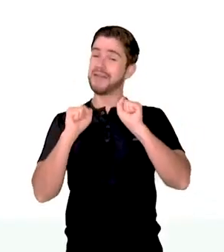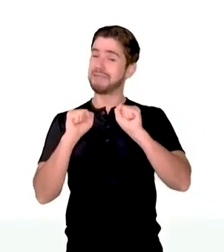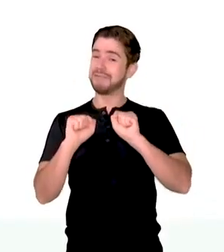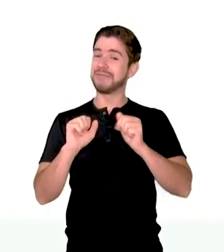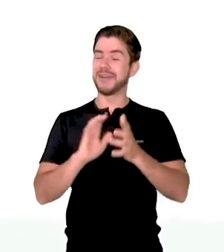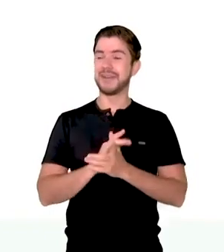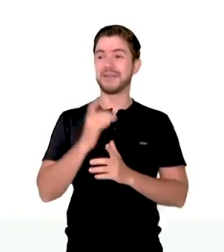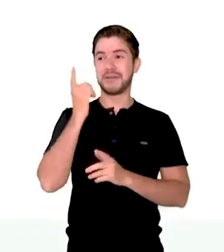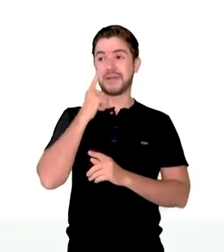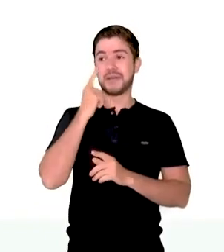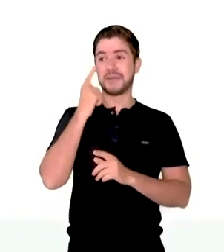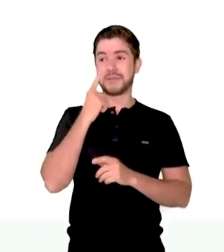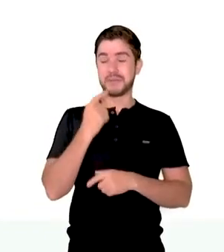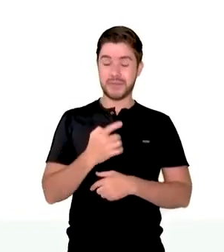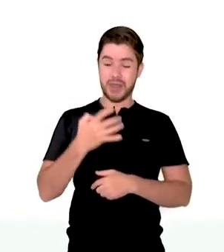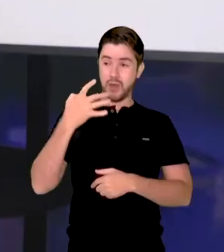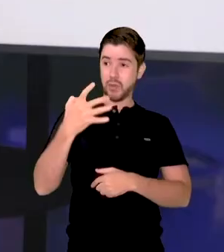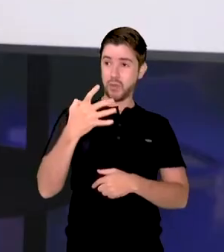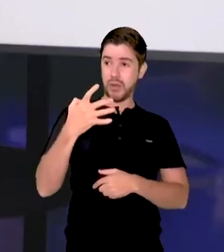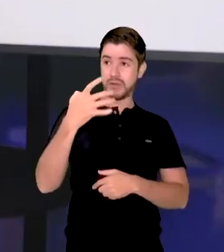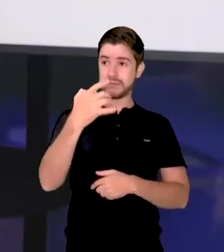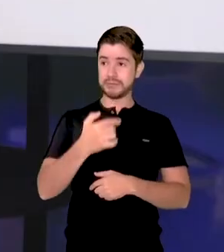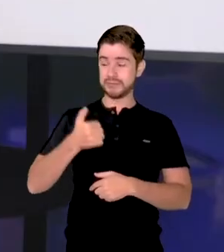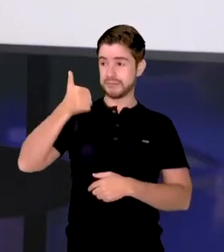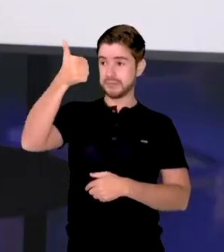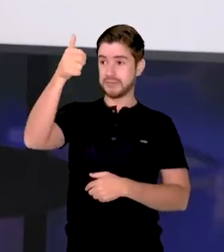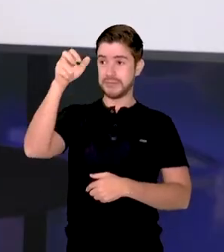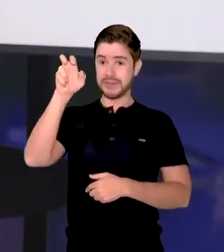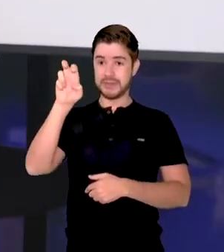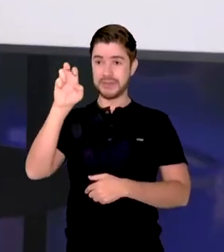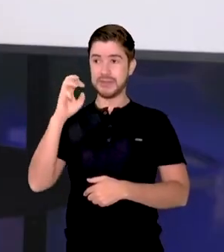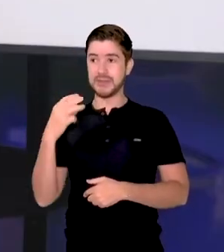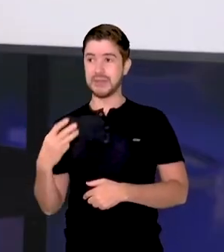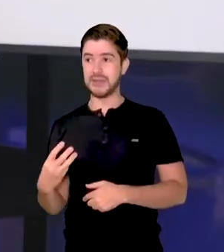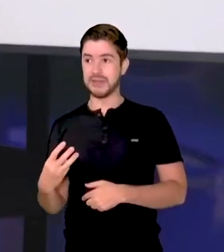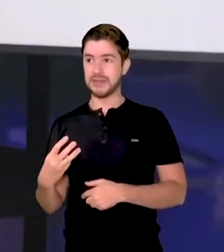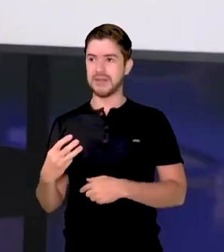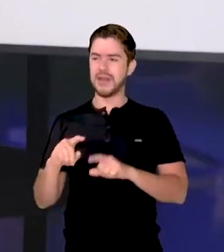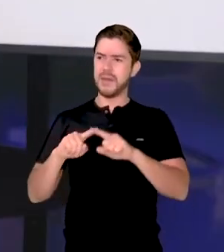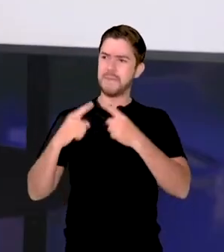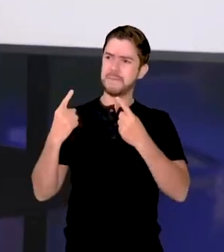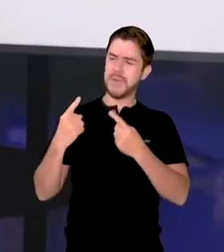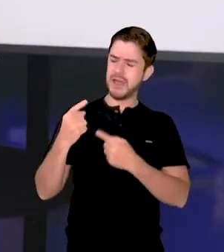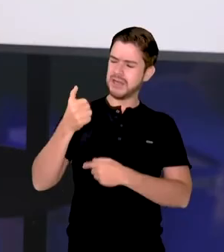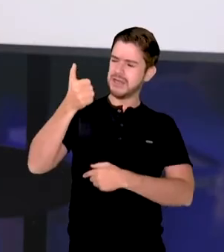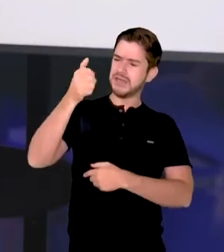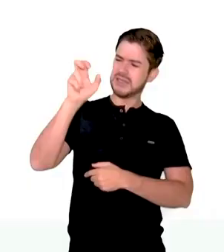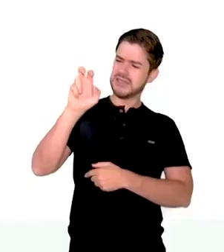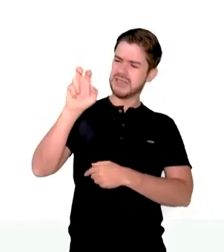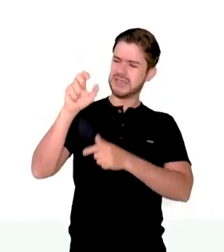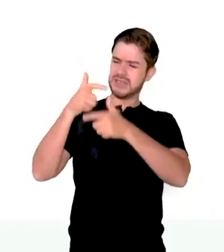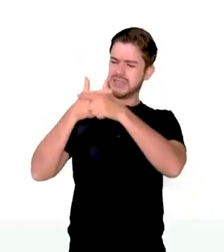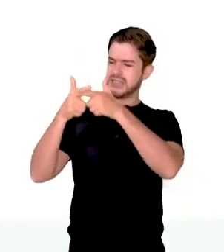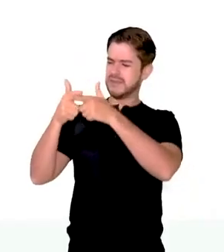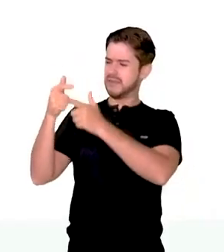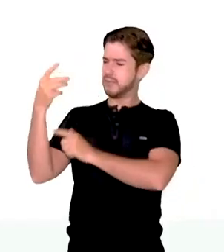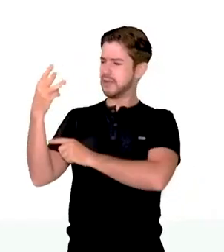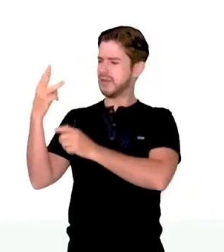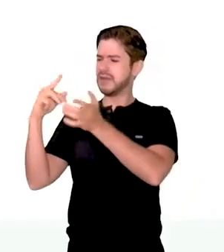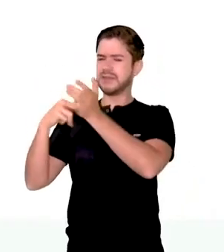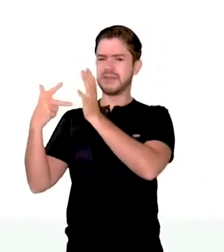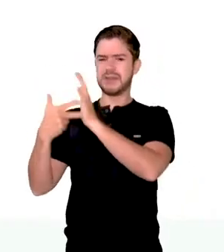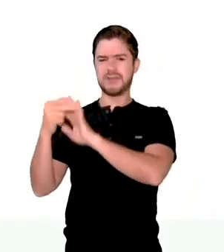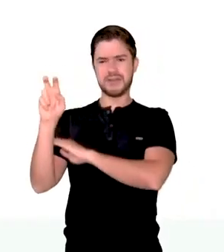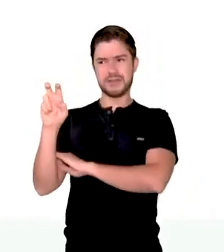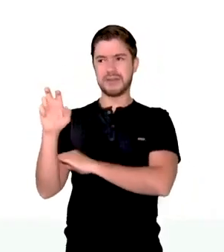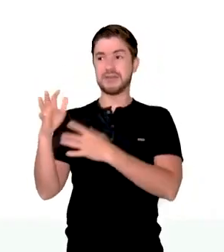4 elevado a 15 / 3 hora mas 15 / 3 nada mais é do que cinco então